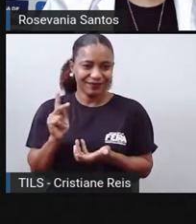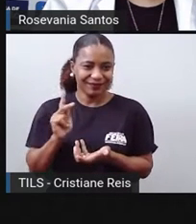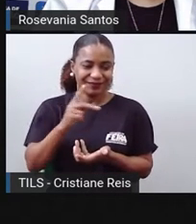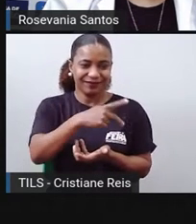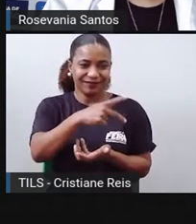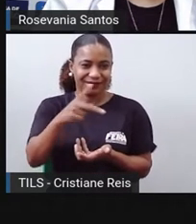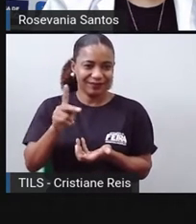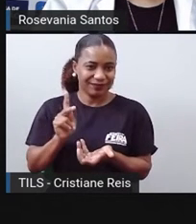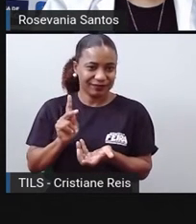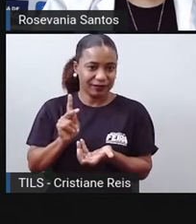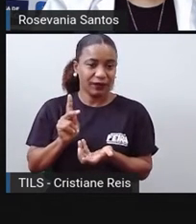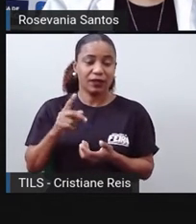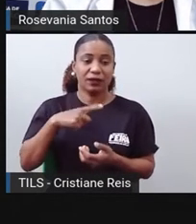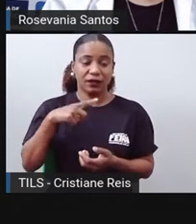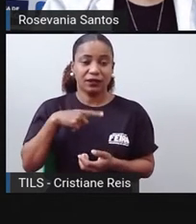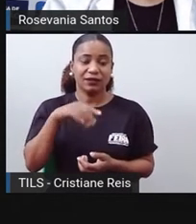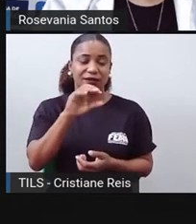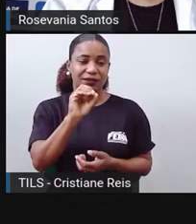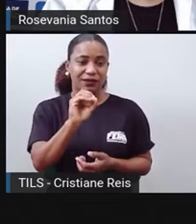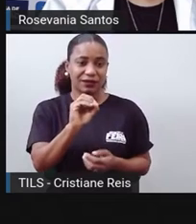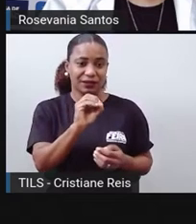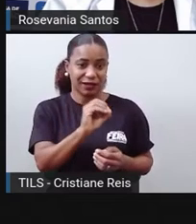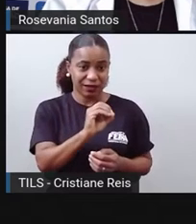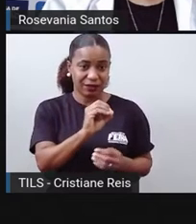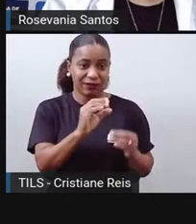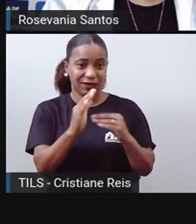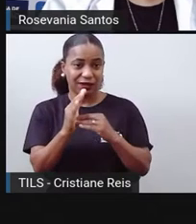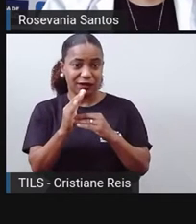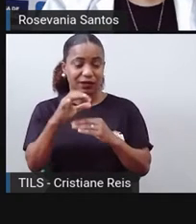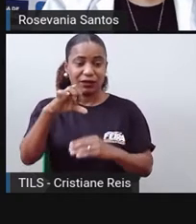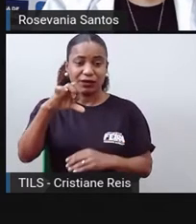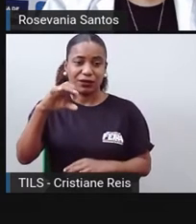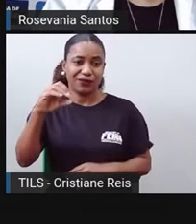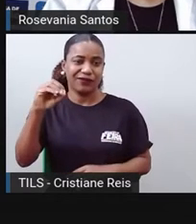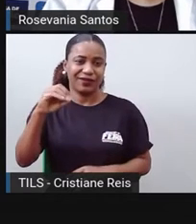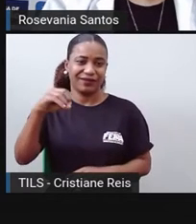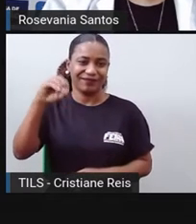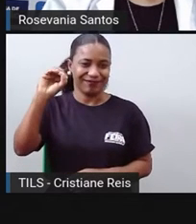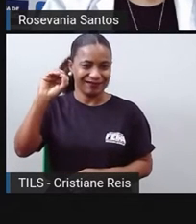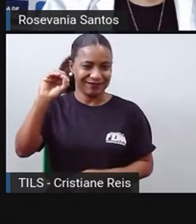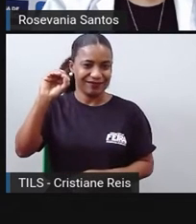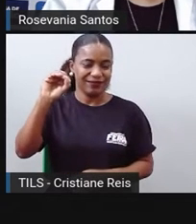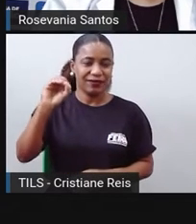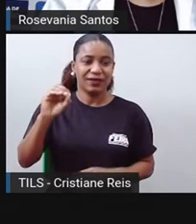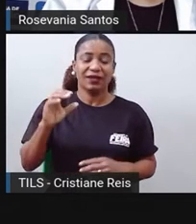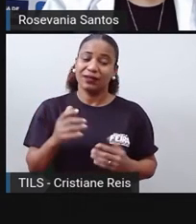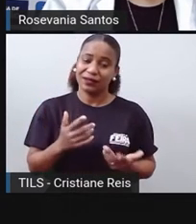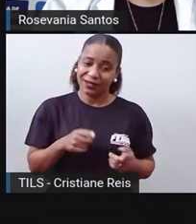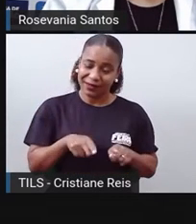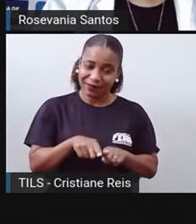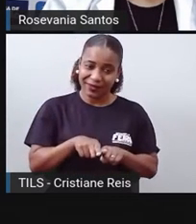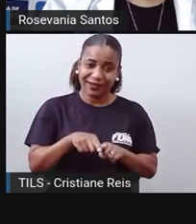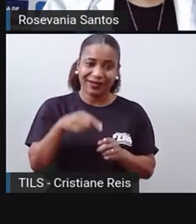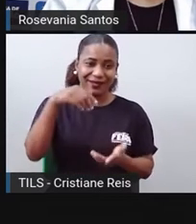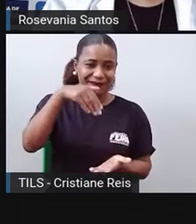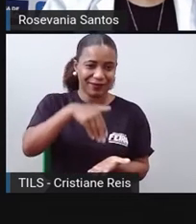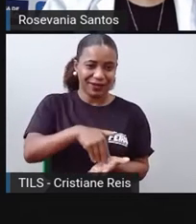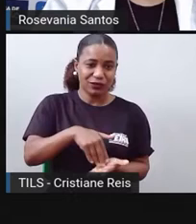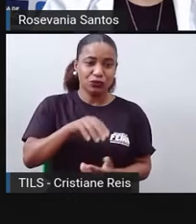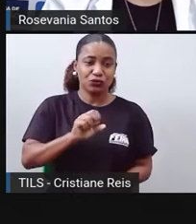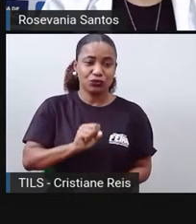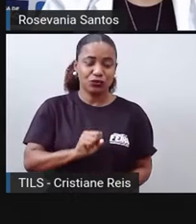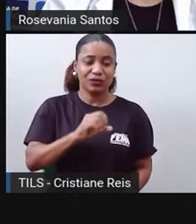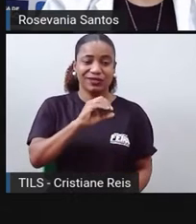eu vou de 0 a 90 no hemisfério norte e de 0 a 90 no hemisfério sul. Então, é